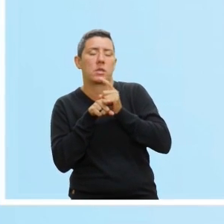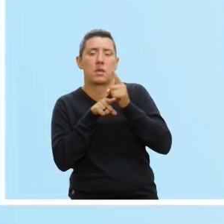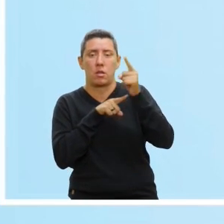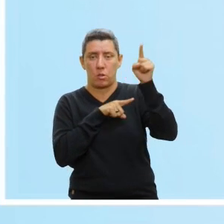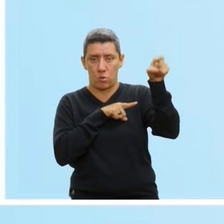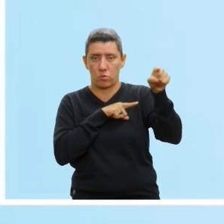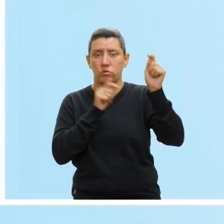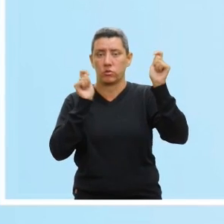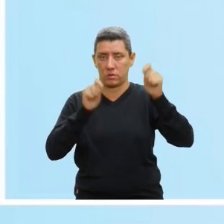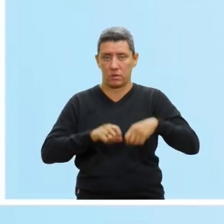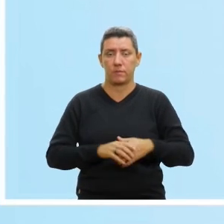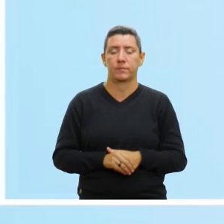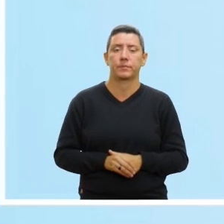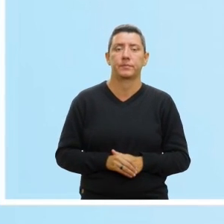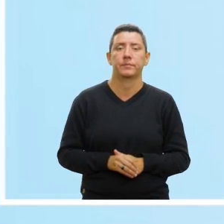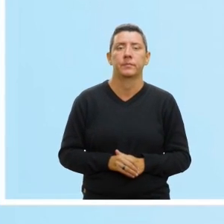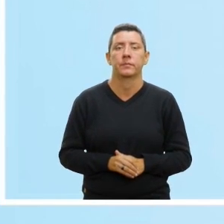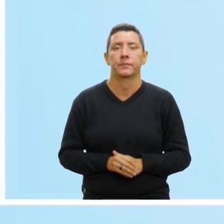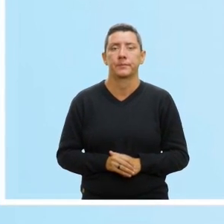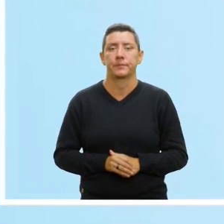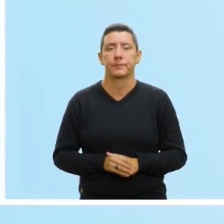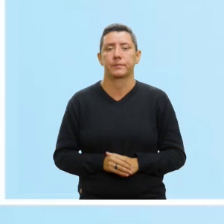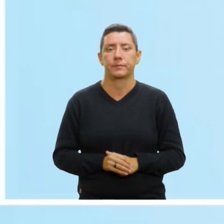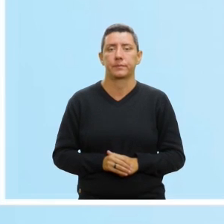partes, nesses cenários.